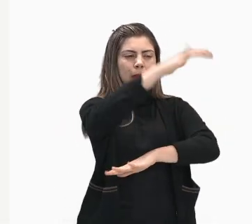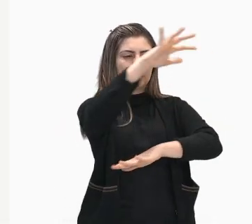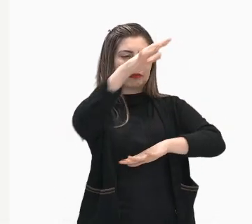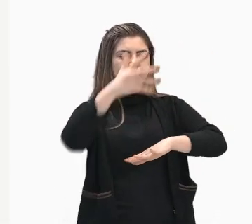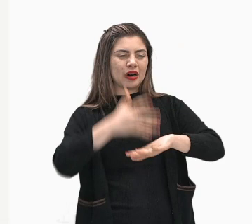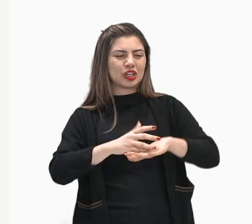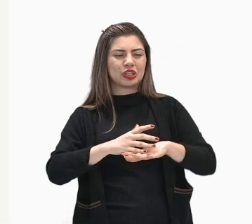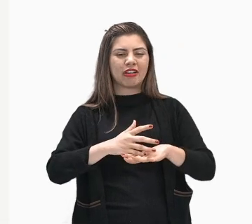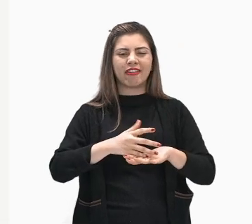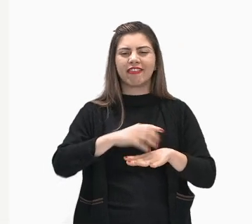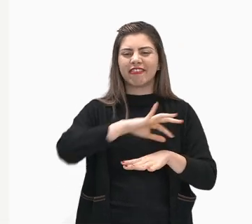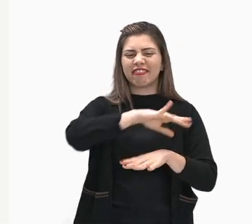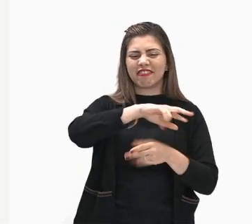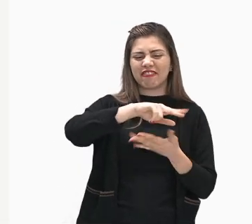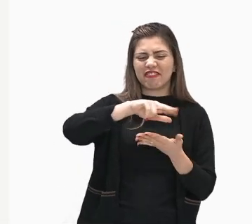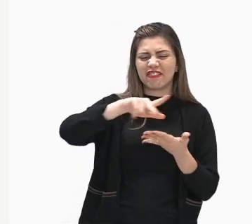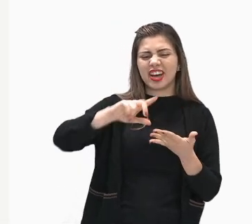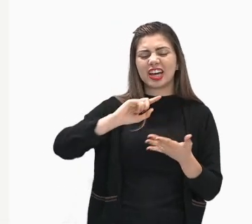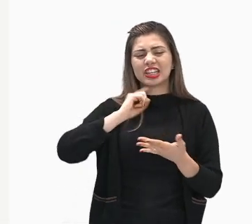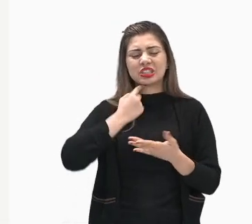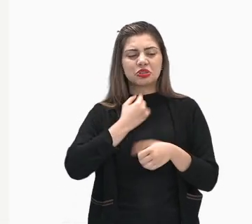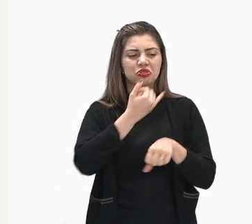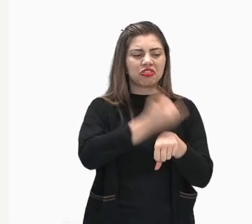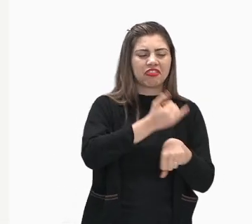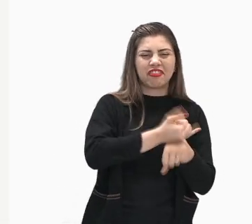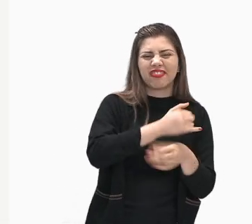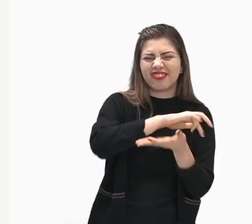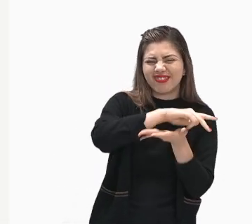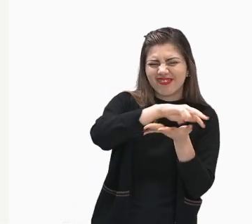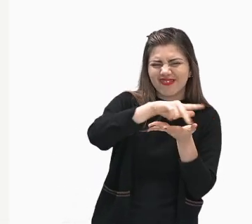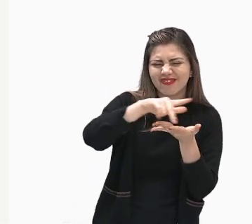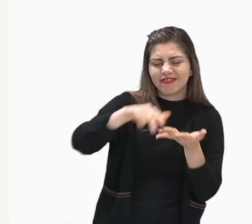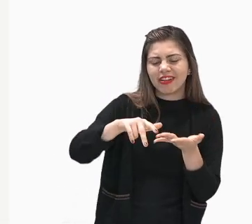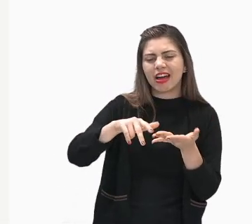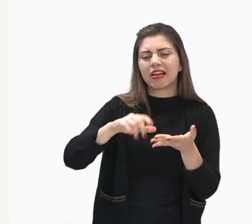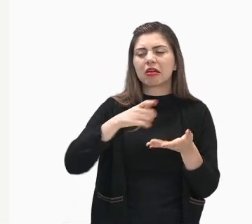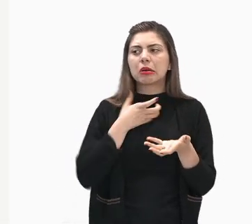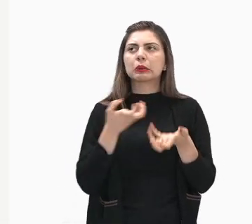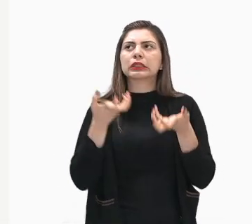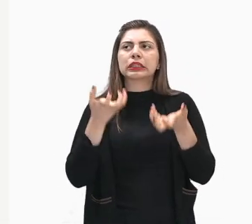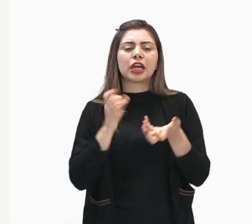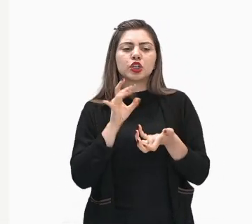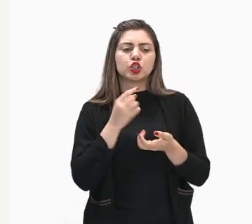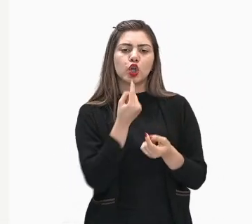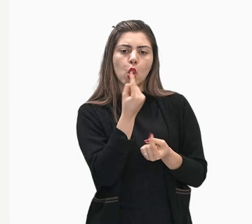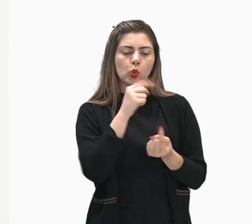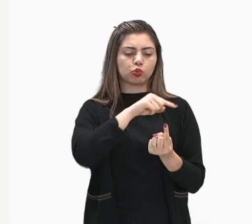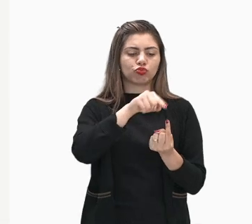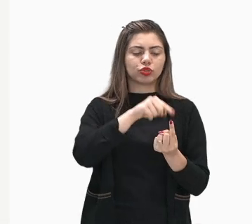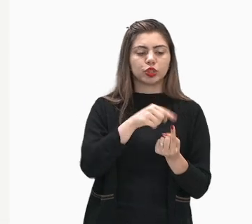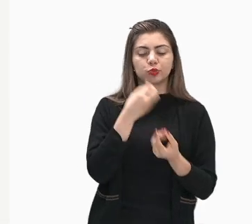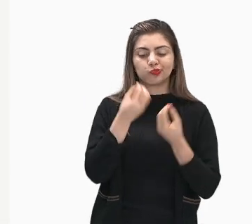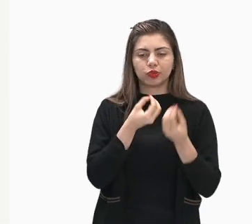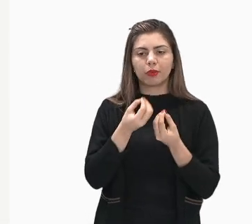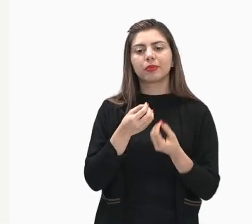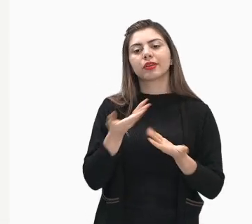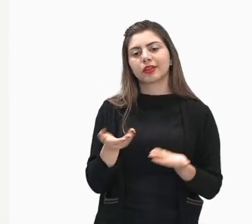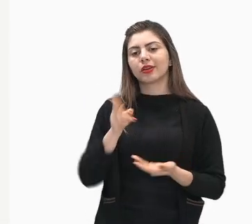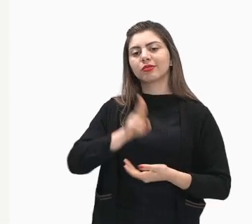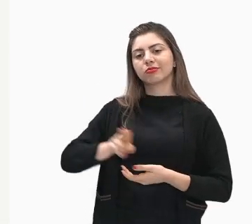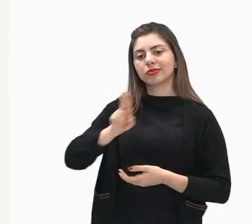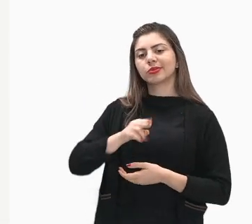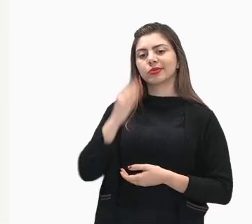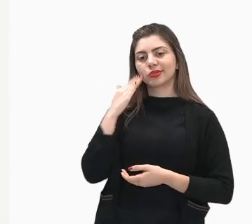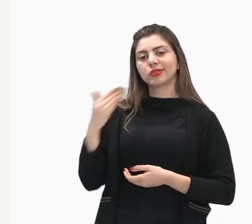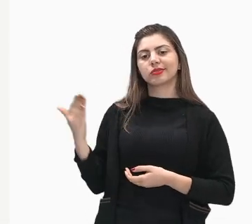lá e eu quero separar o que é alumínio, quero separar o que é cobre, quero separar o que é ferro. Então os eletroímãs são utilizados para isso. Por